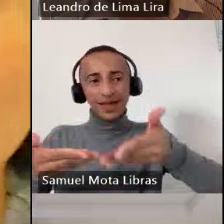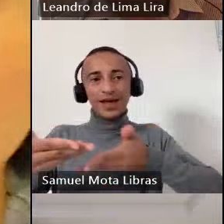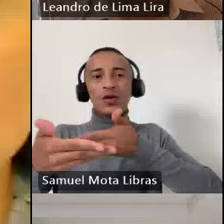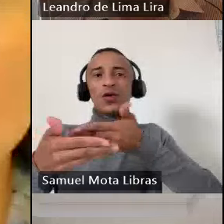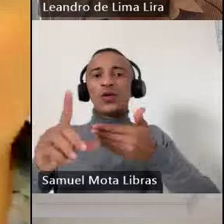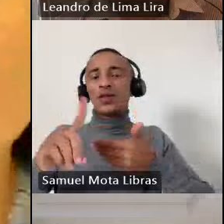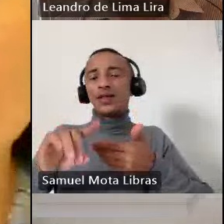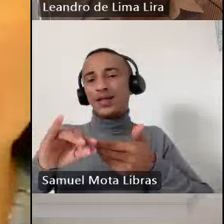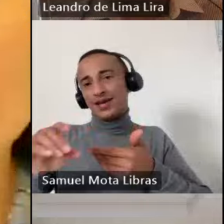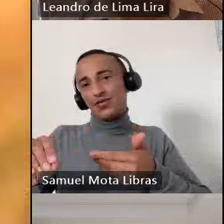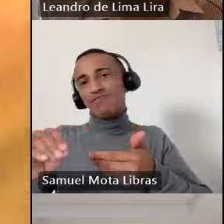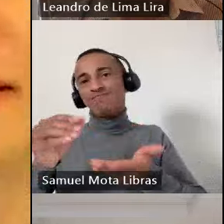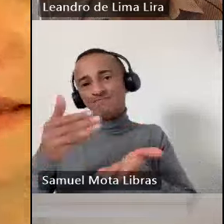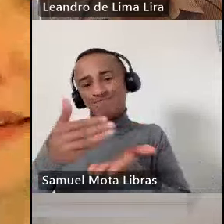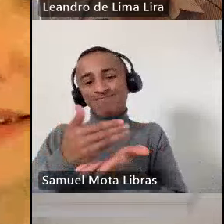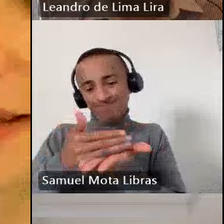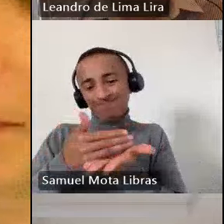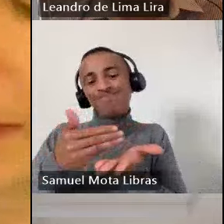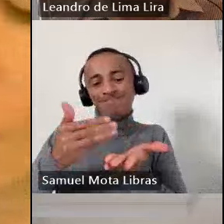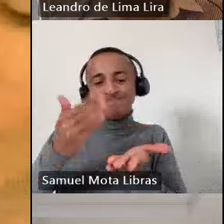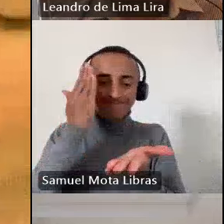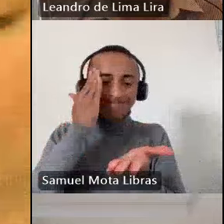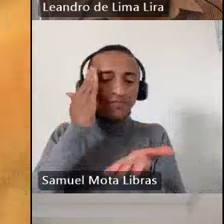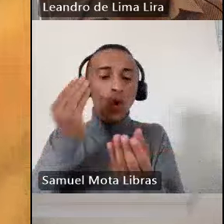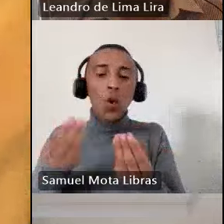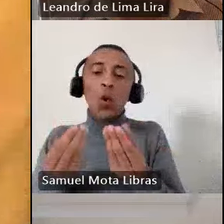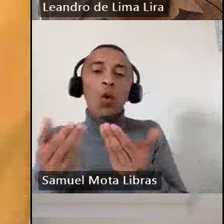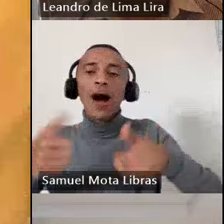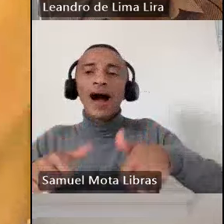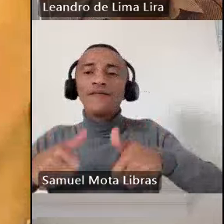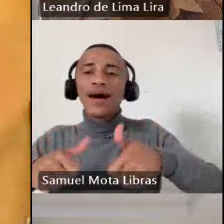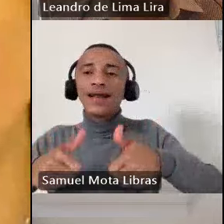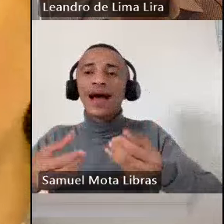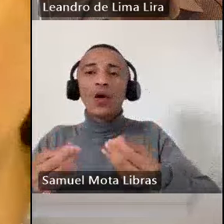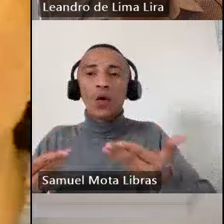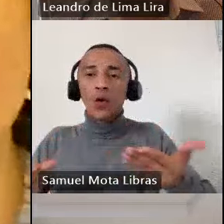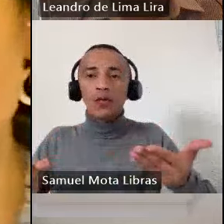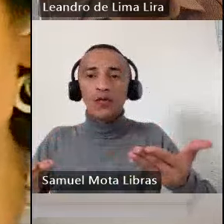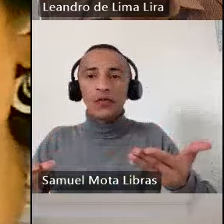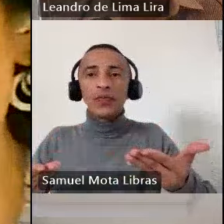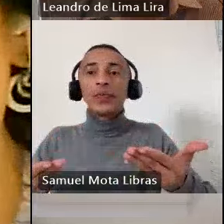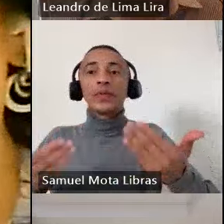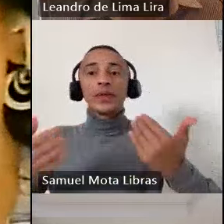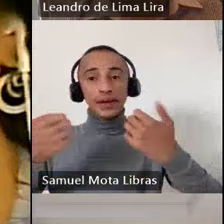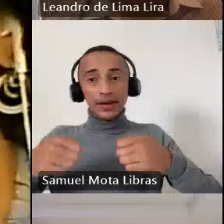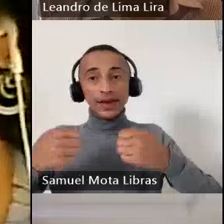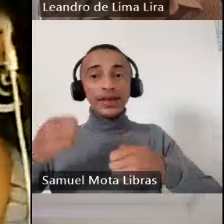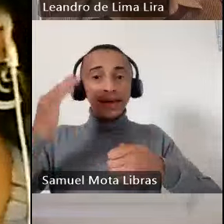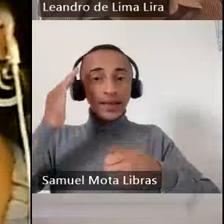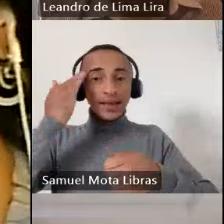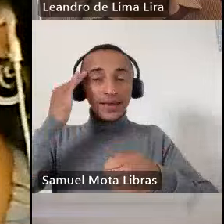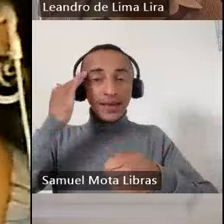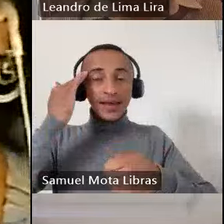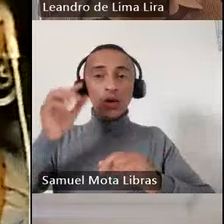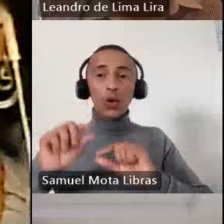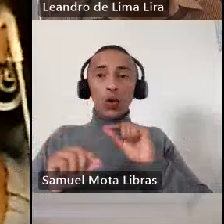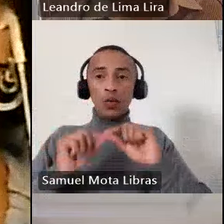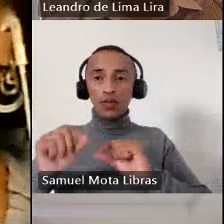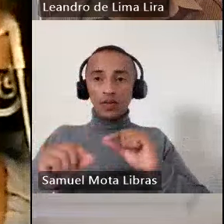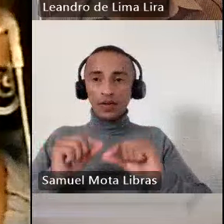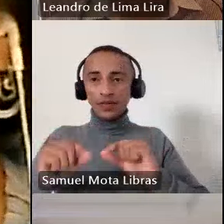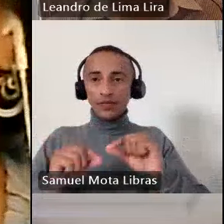fazer testos compreender né Para onde a nossa atuação deve ser direcionada e de que forma sobre quando você falou